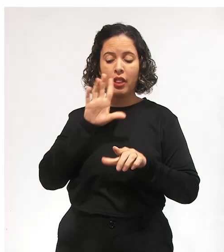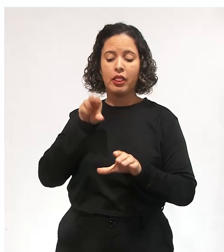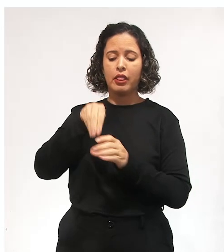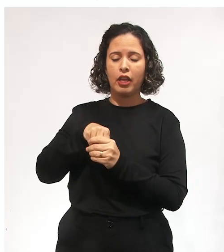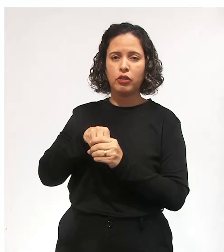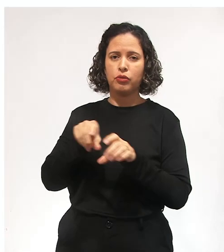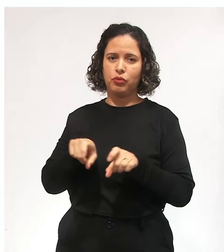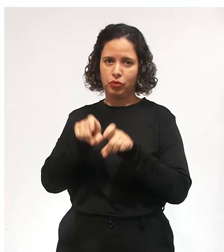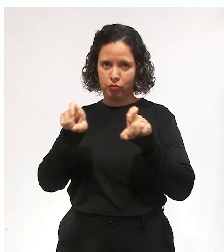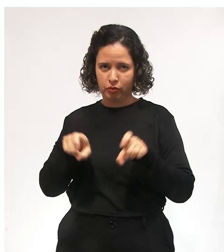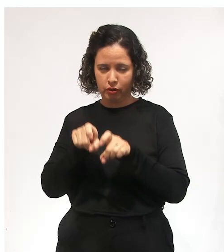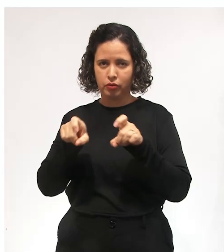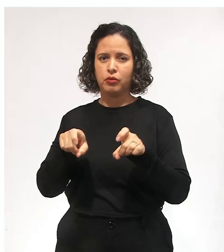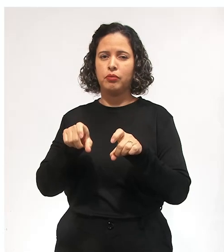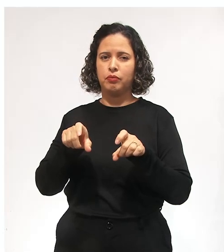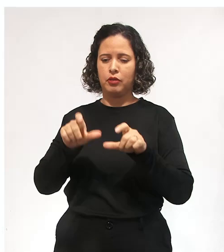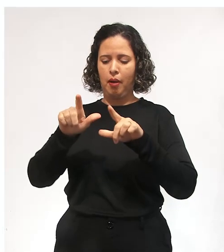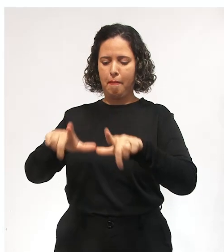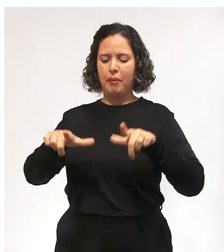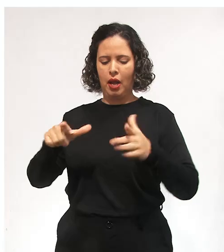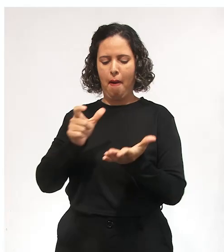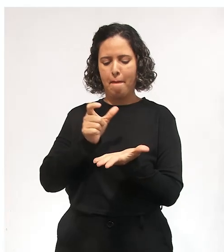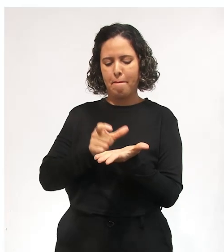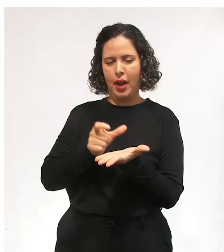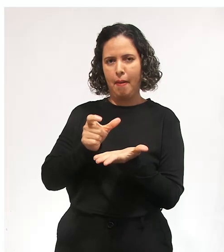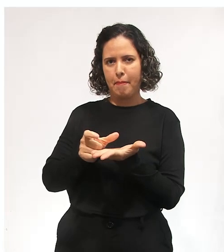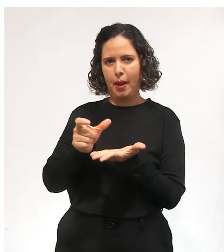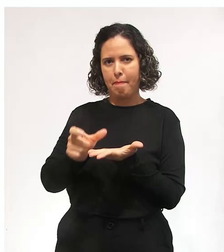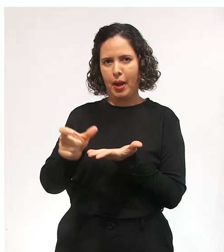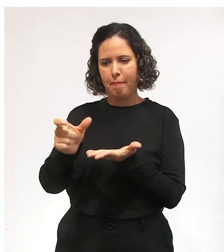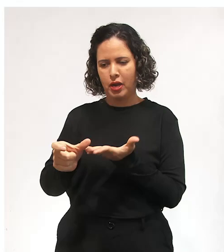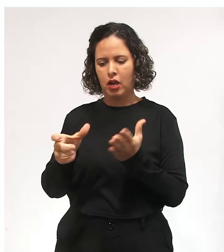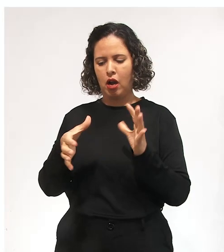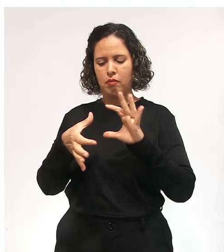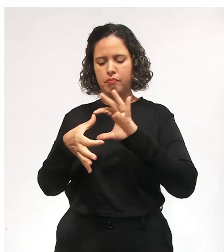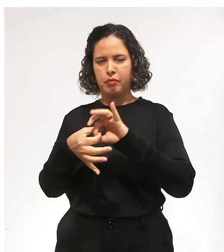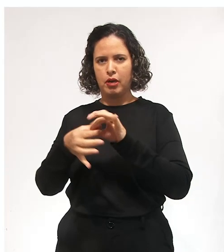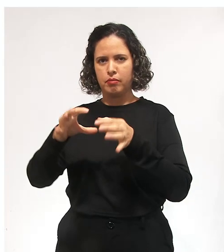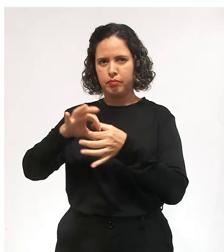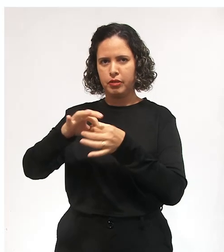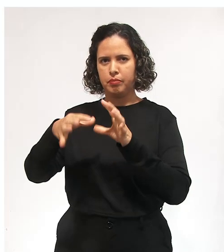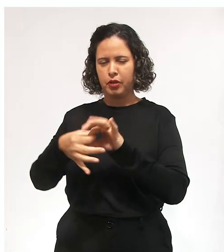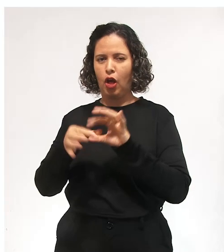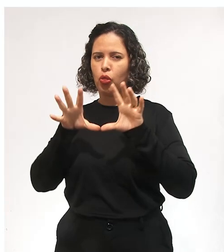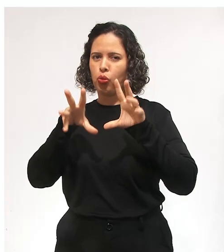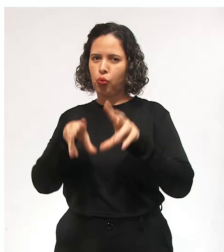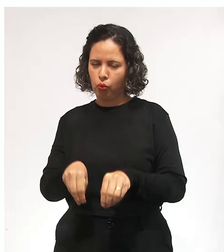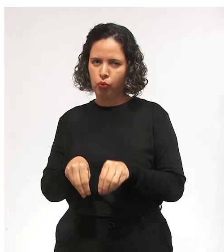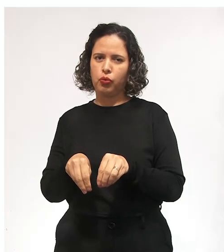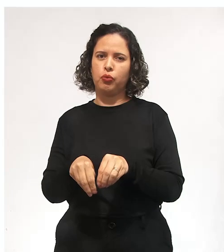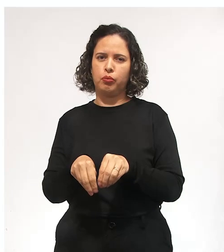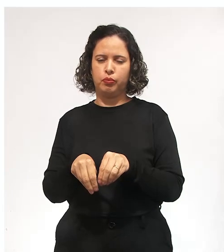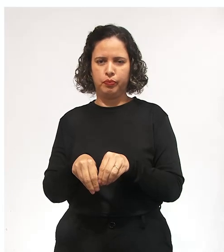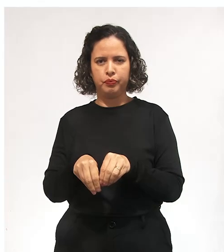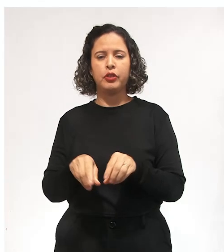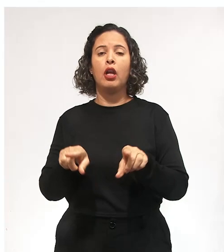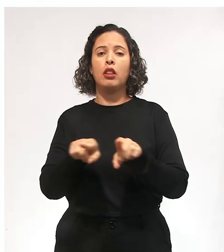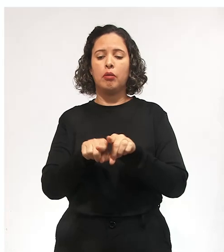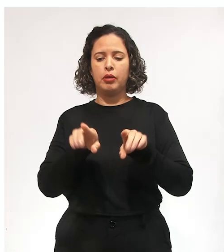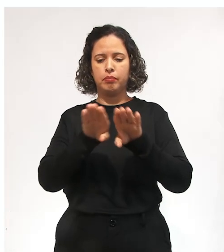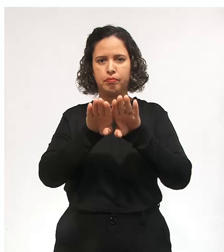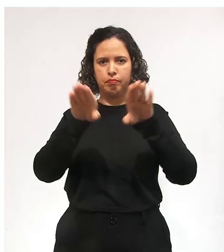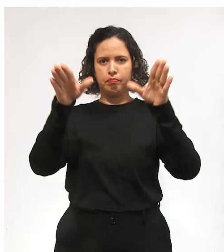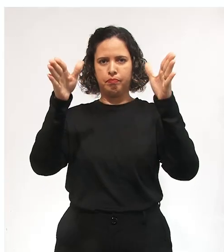computador que liga e interliga todos os outros componentes para funcionar. Nós temos o gabinete que